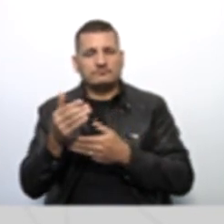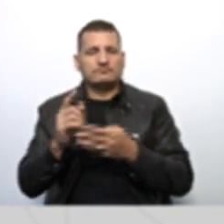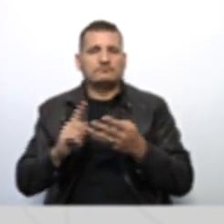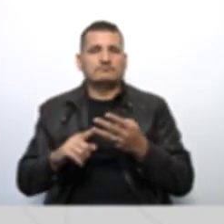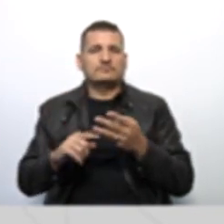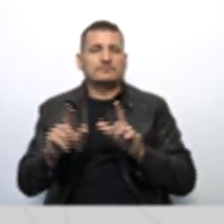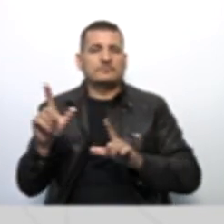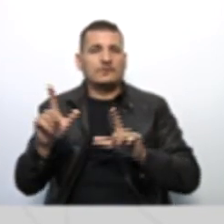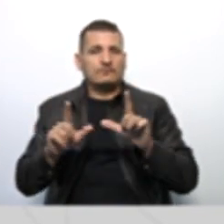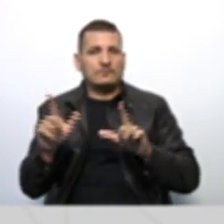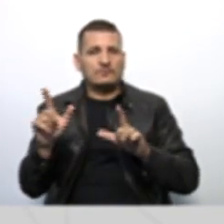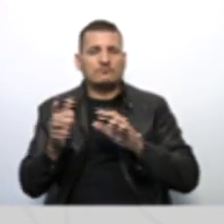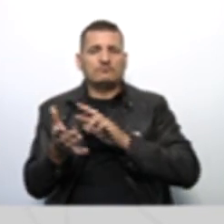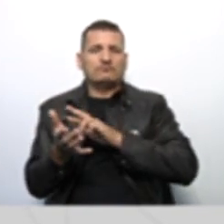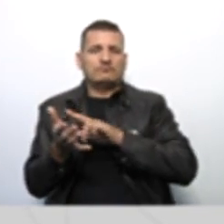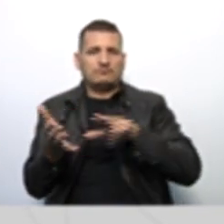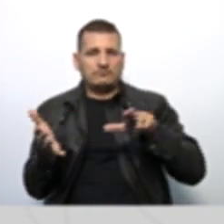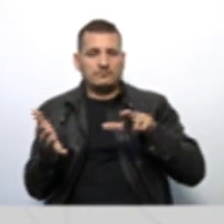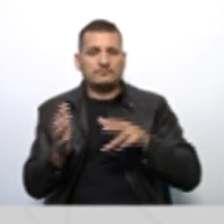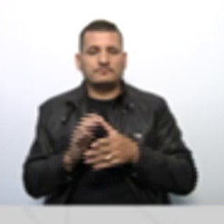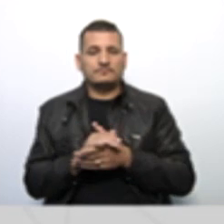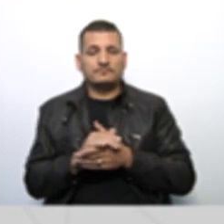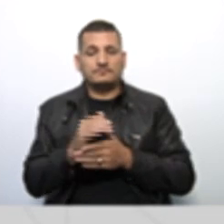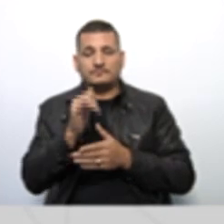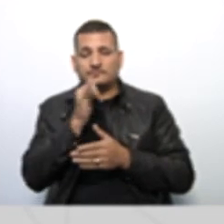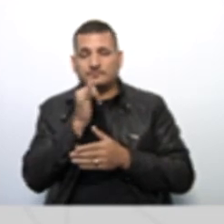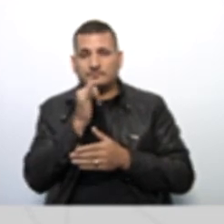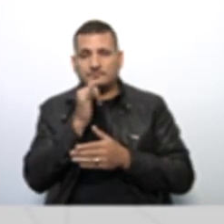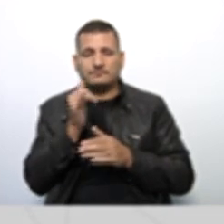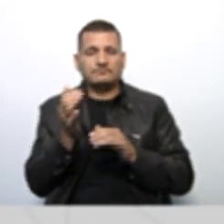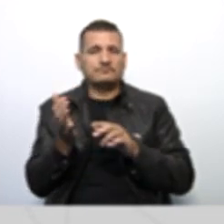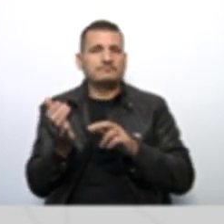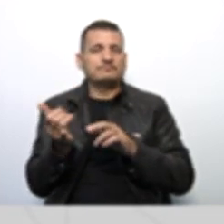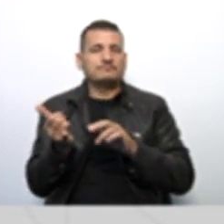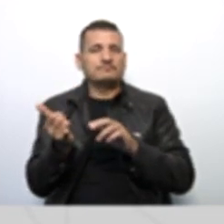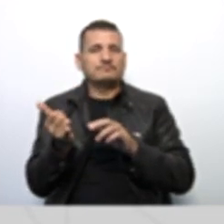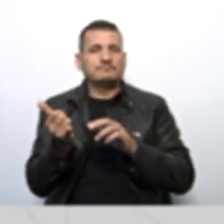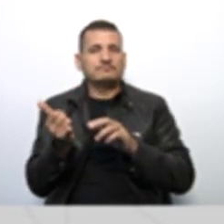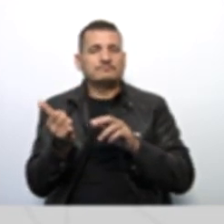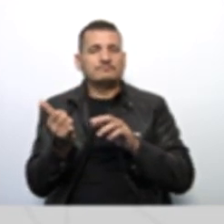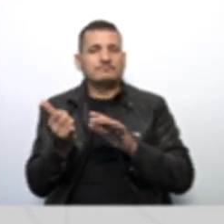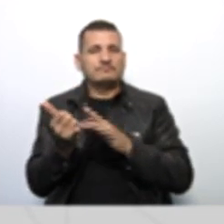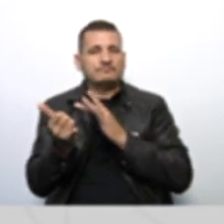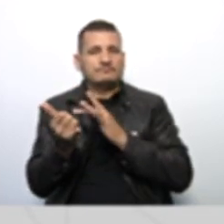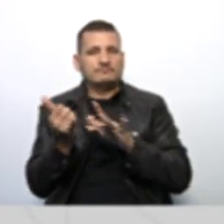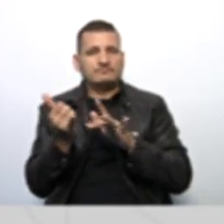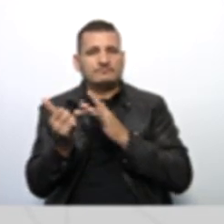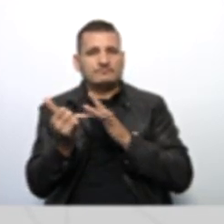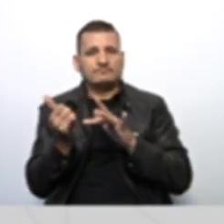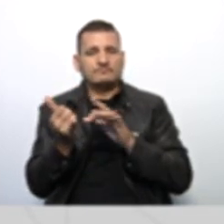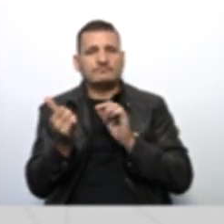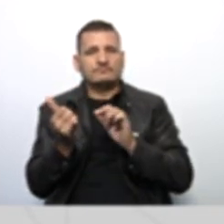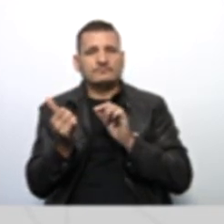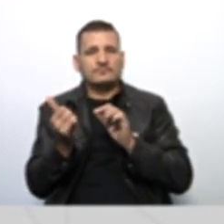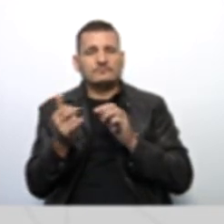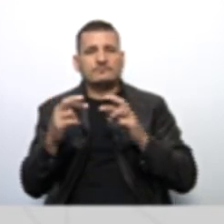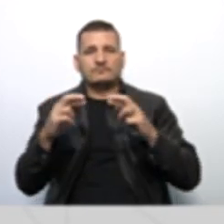TV e entre outros, né? Por exemplo, o smartphone, quando a gente envia e recebe arquivo via